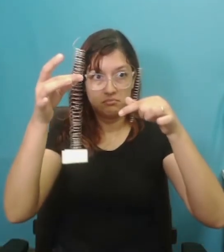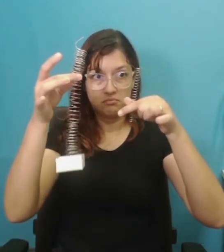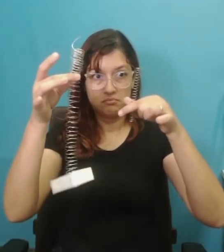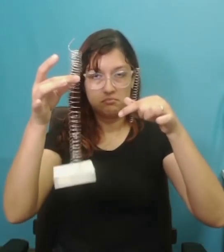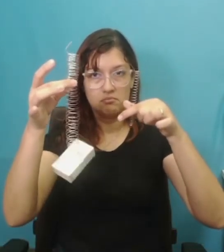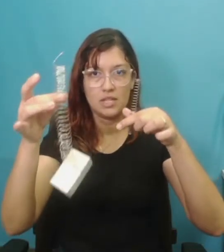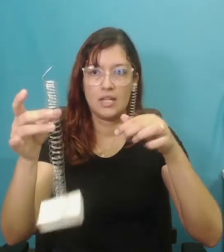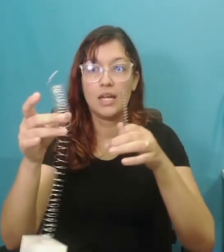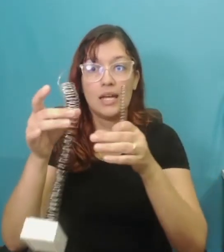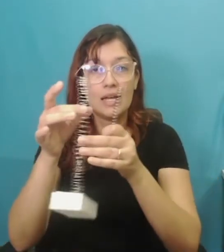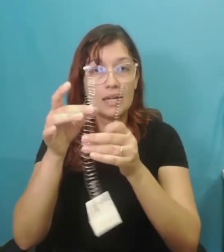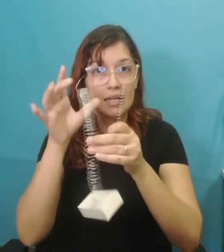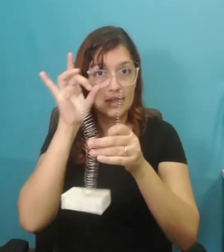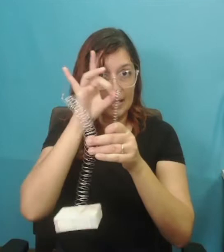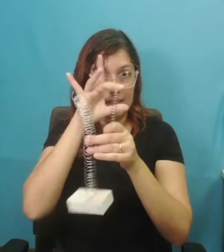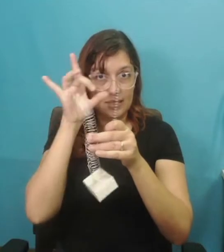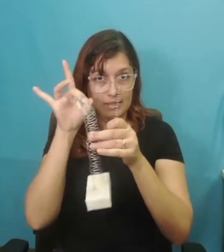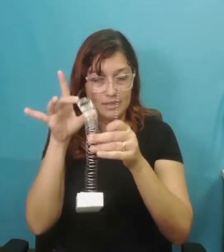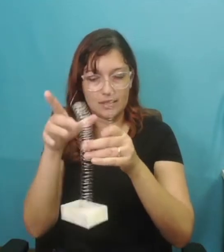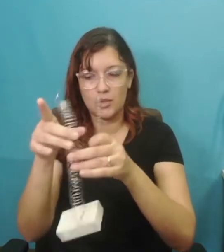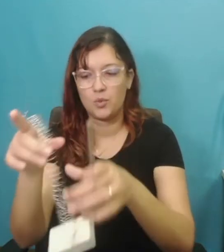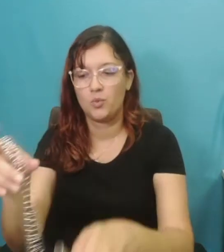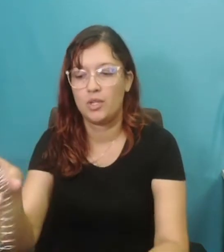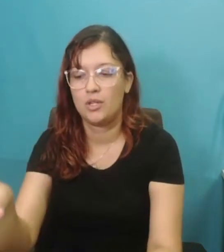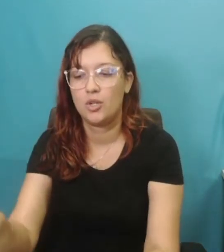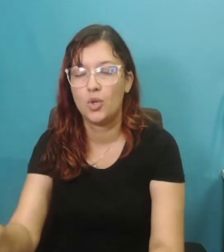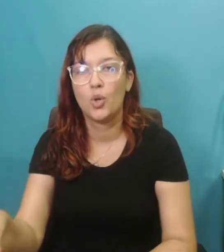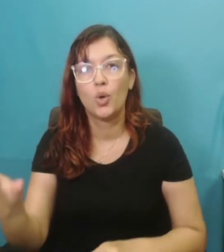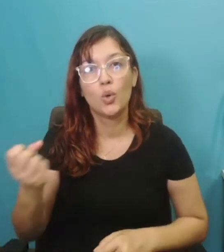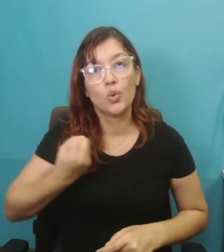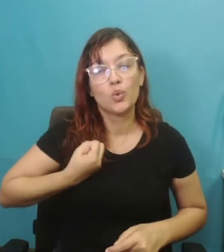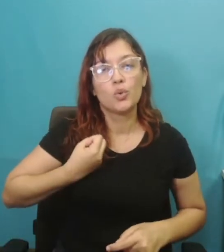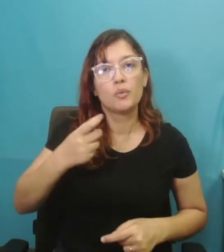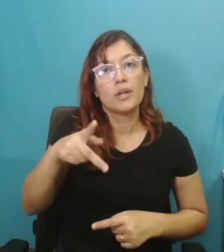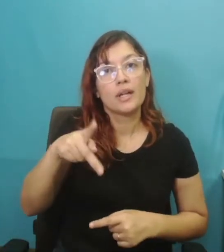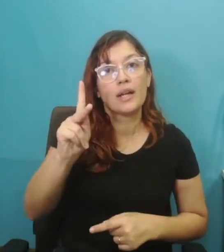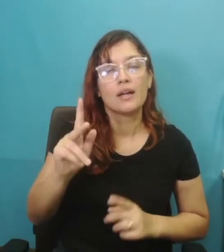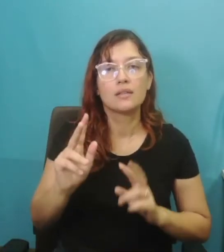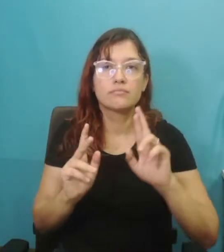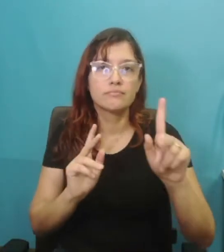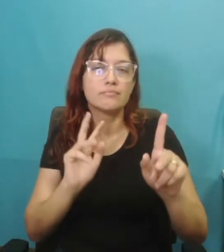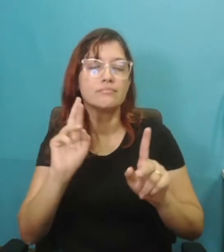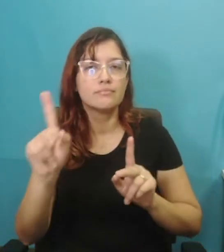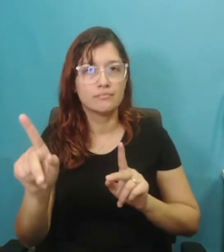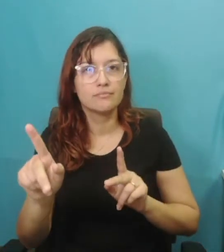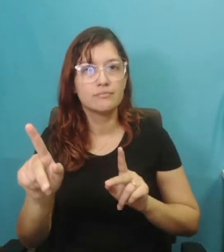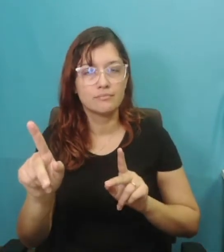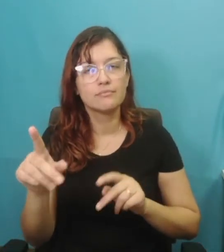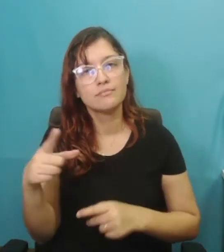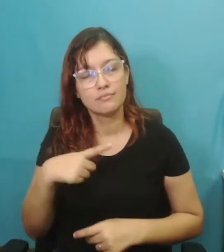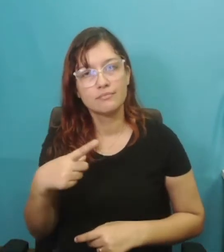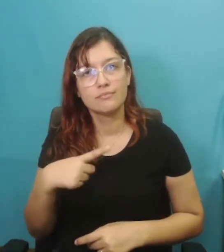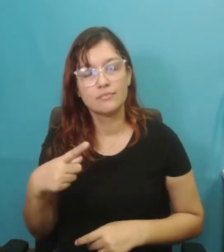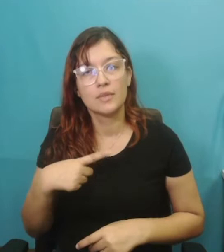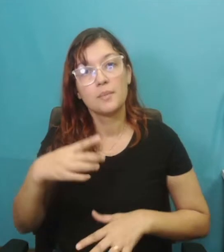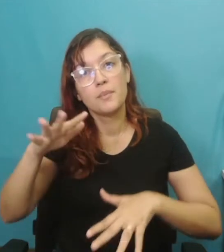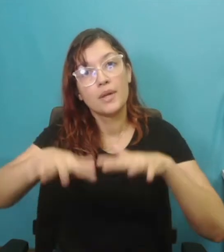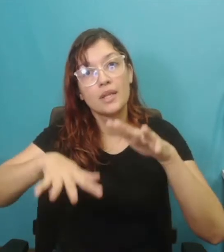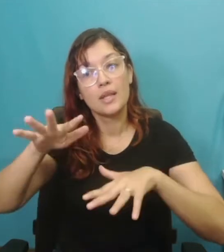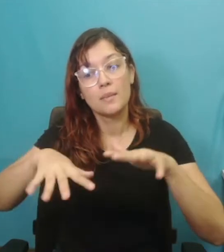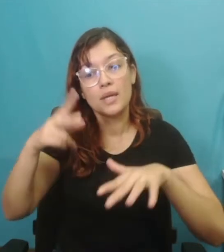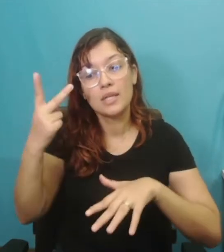Então, cada uma dessas molas vai ter um valor diferente da